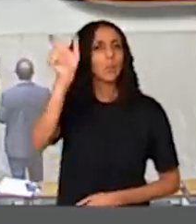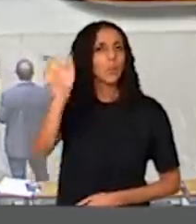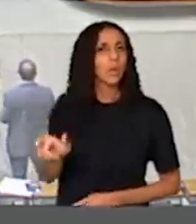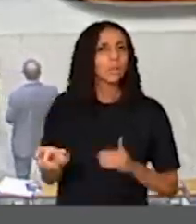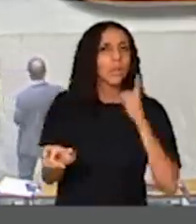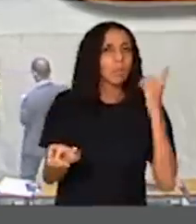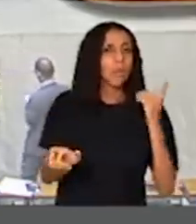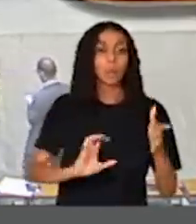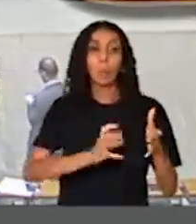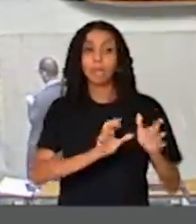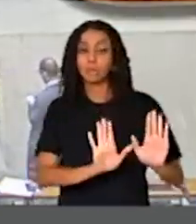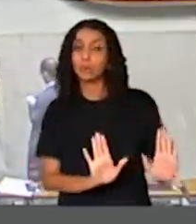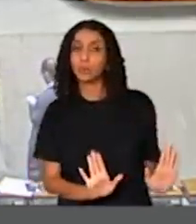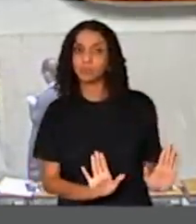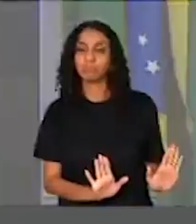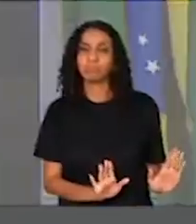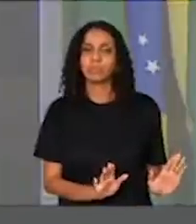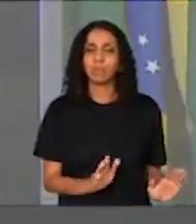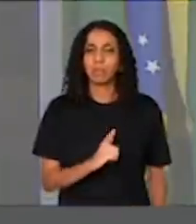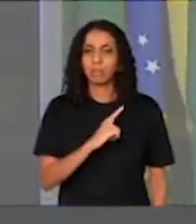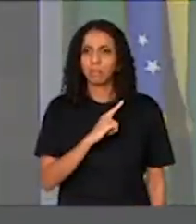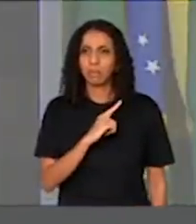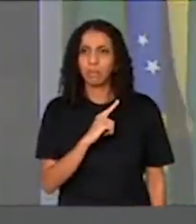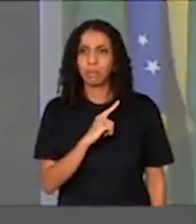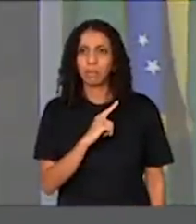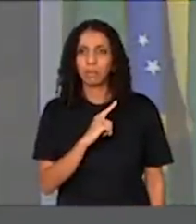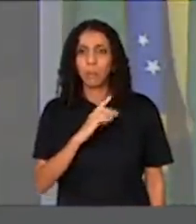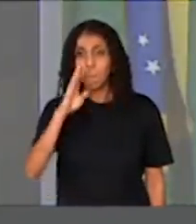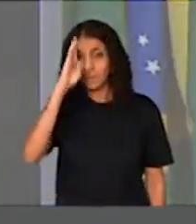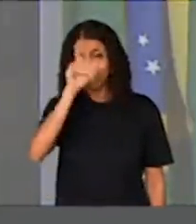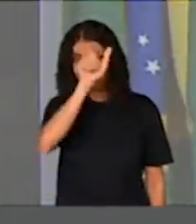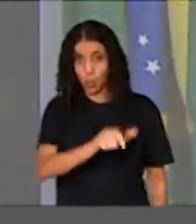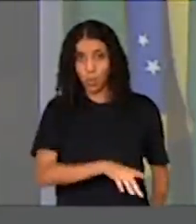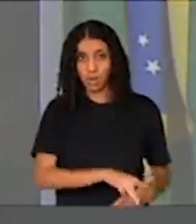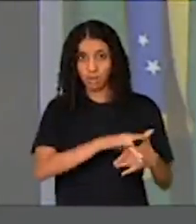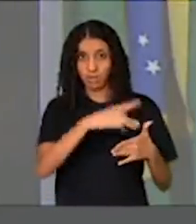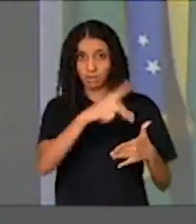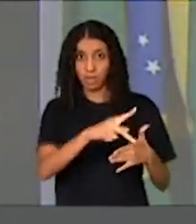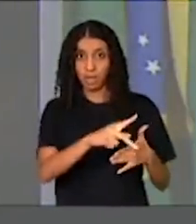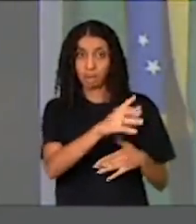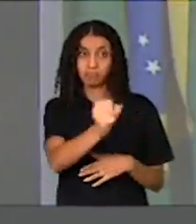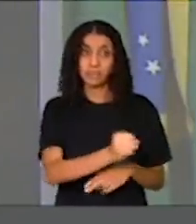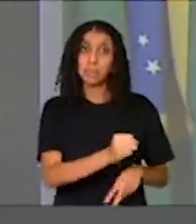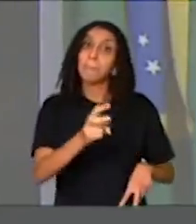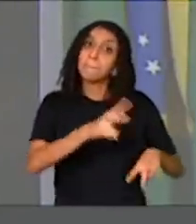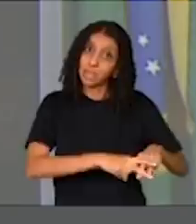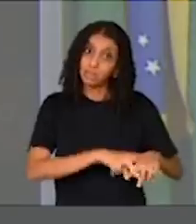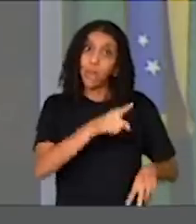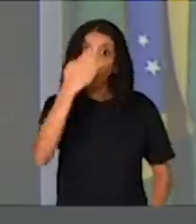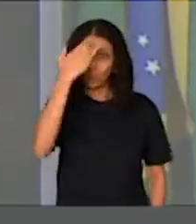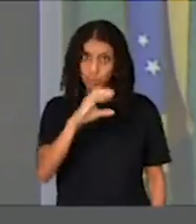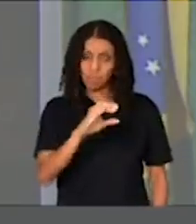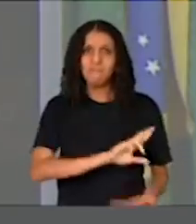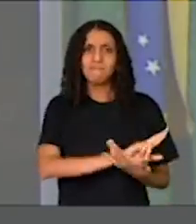de certo o partido que possui sua principal liderança hoje preso em curitiba que possui diversos